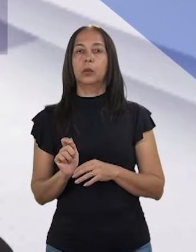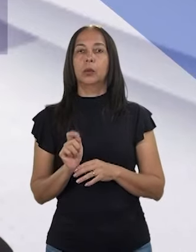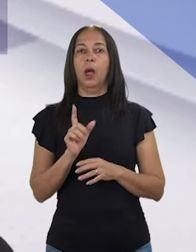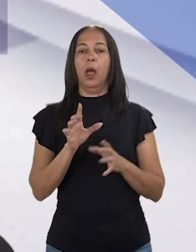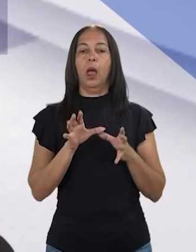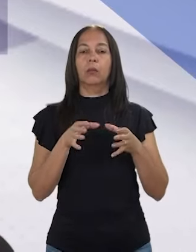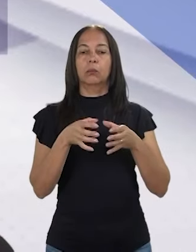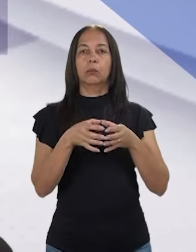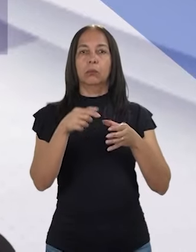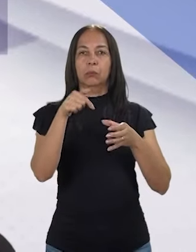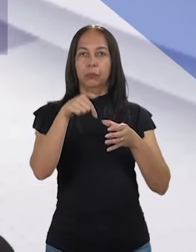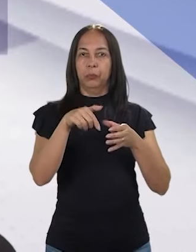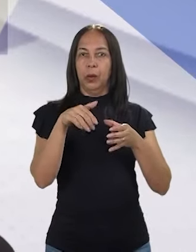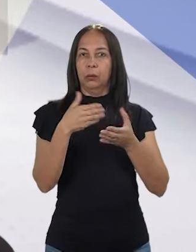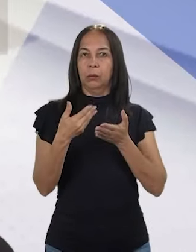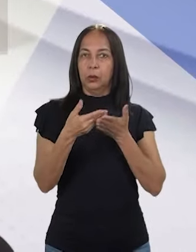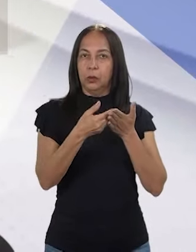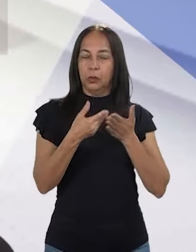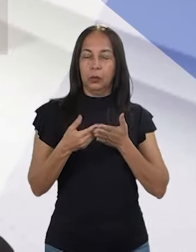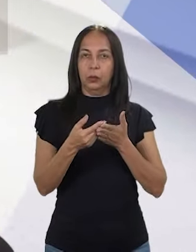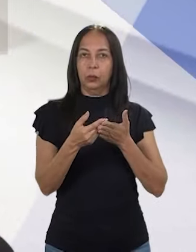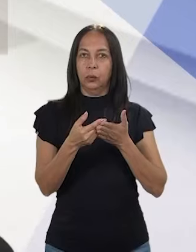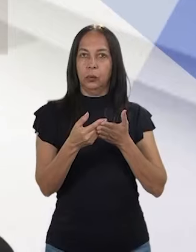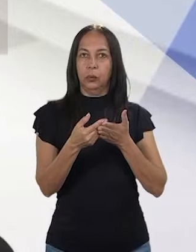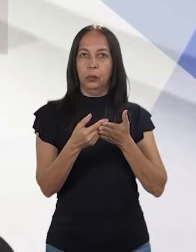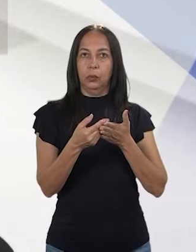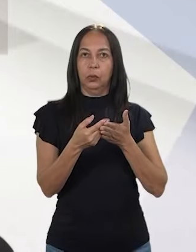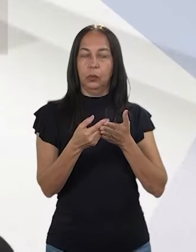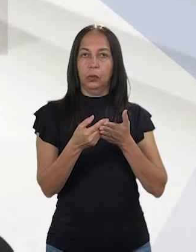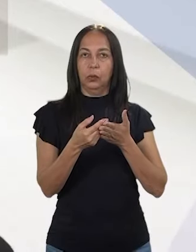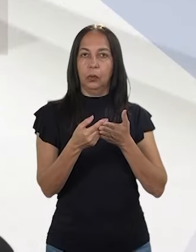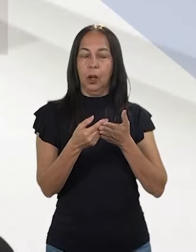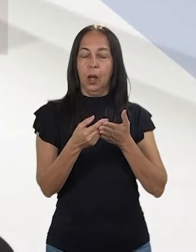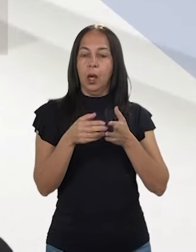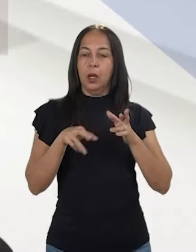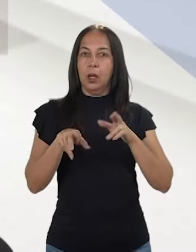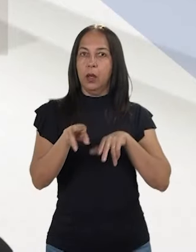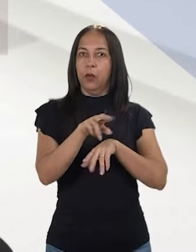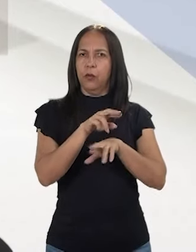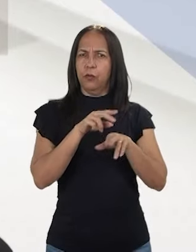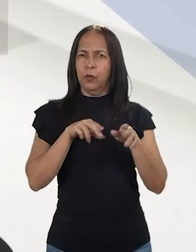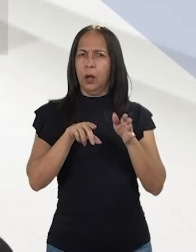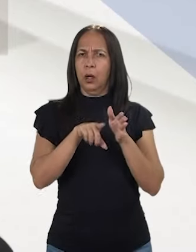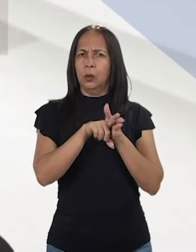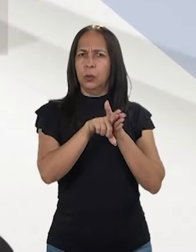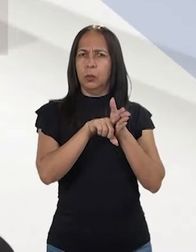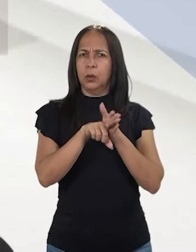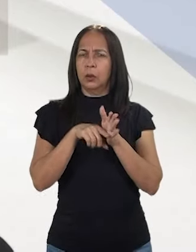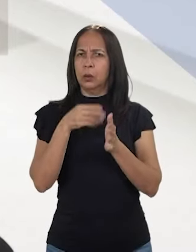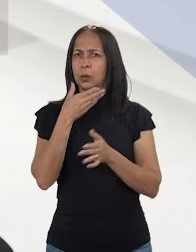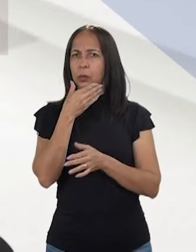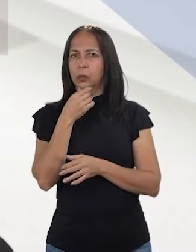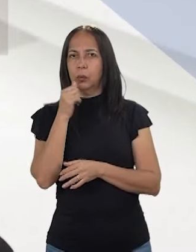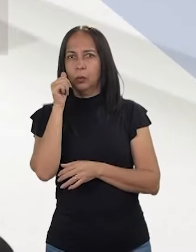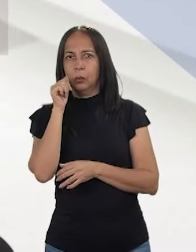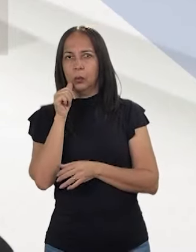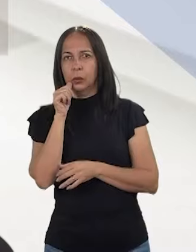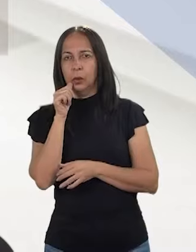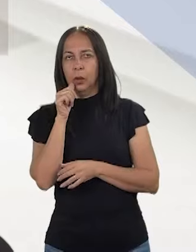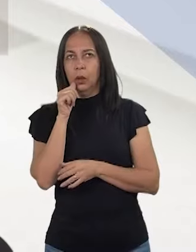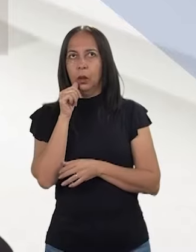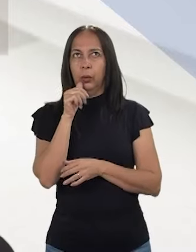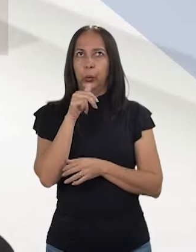é uma um campo de estudos né eh no qual muitos pesquisadores e pesquisadoras